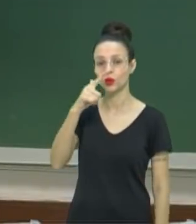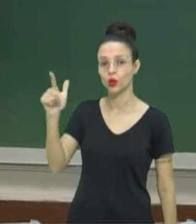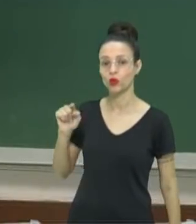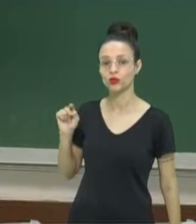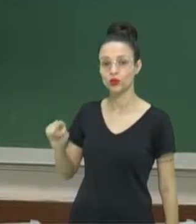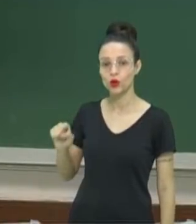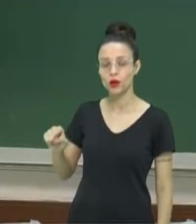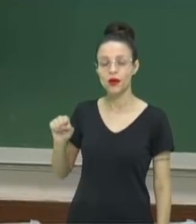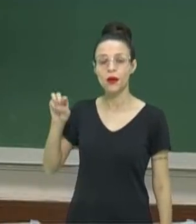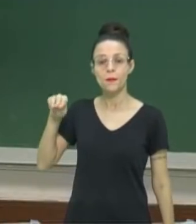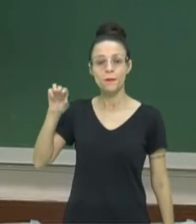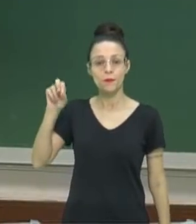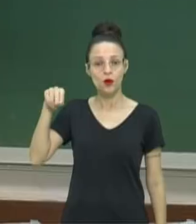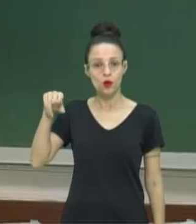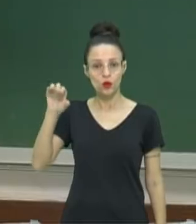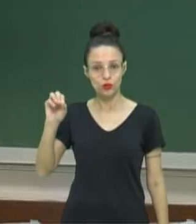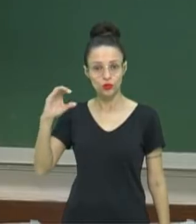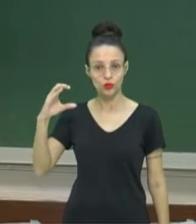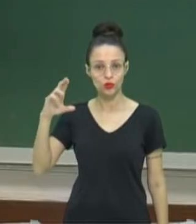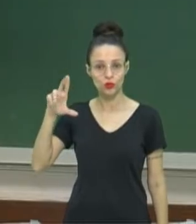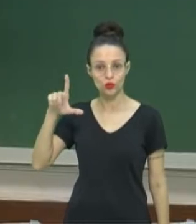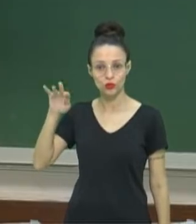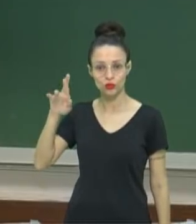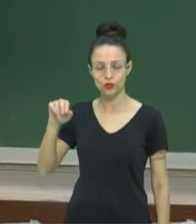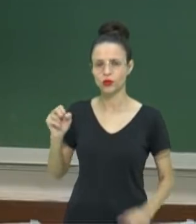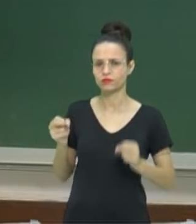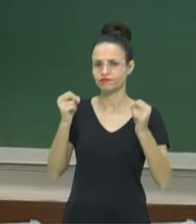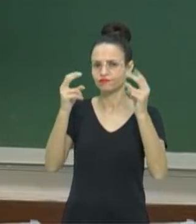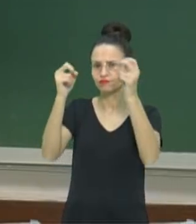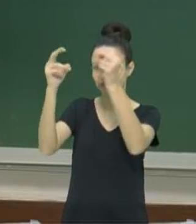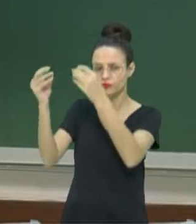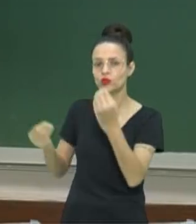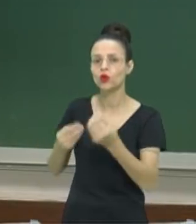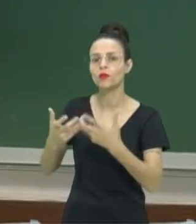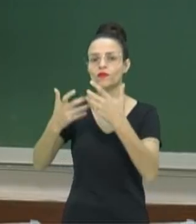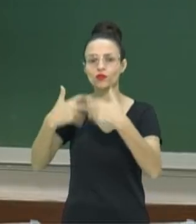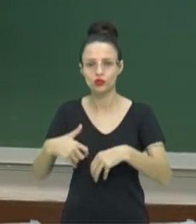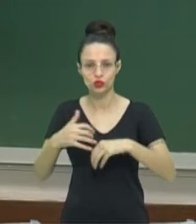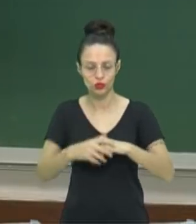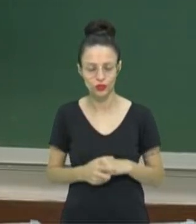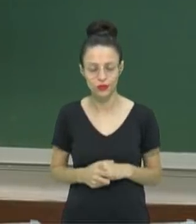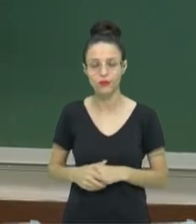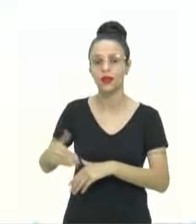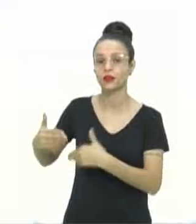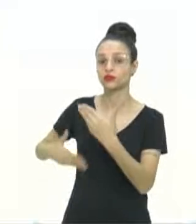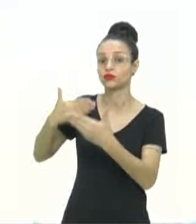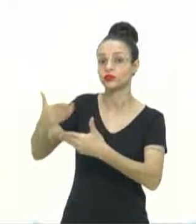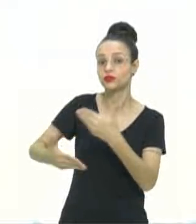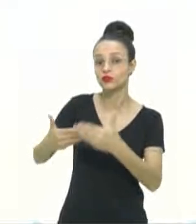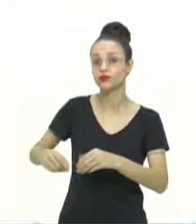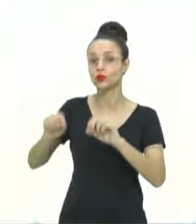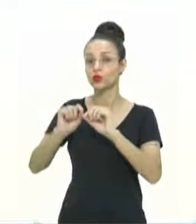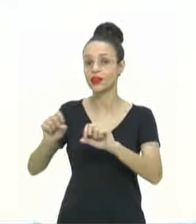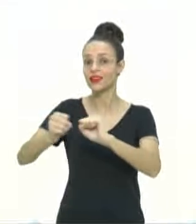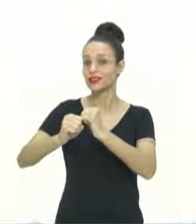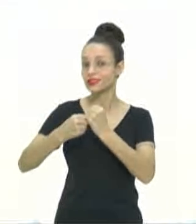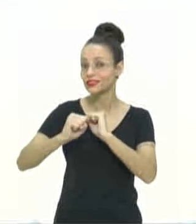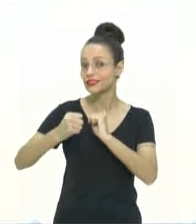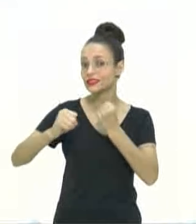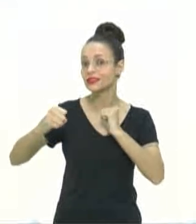é a monocultura comercial. Então, como que ela funciona? Desenvolvida em